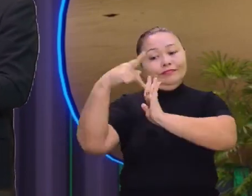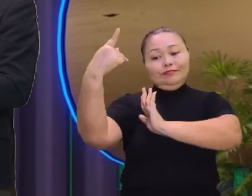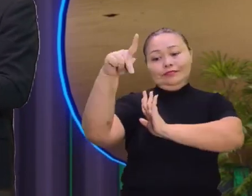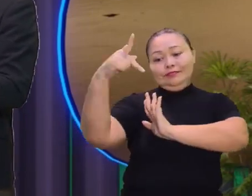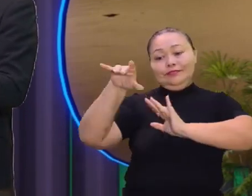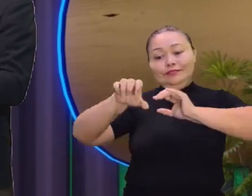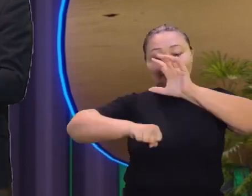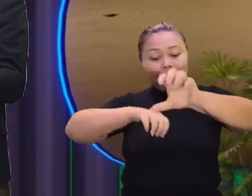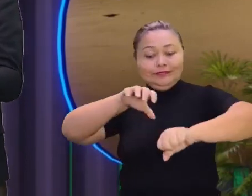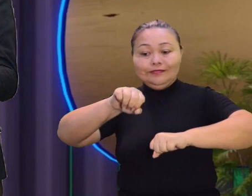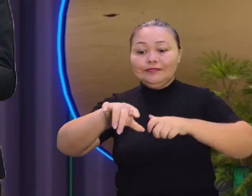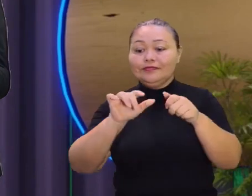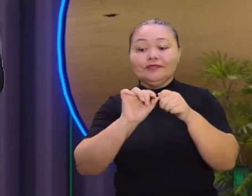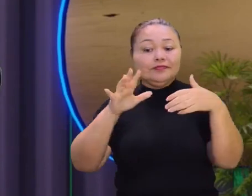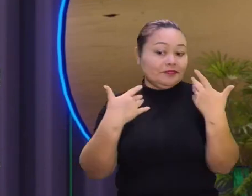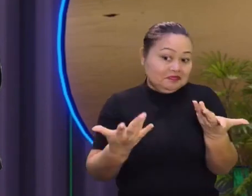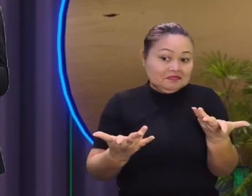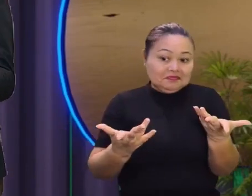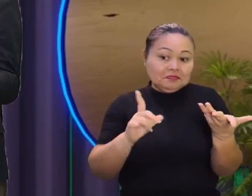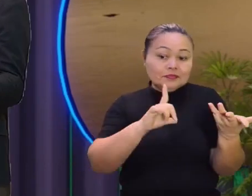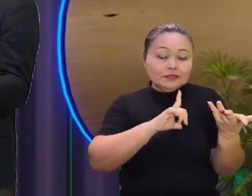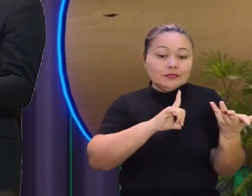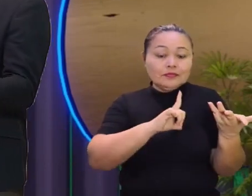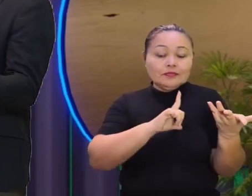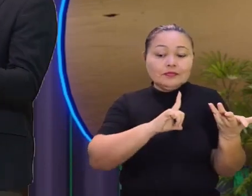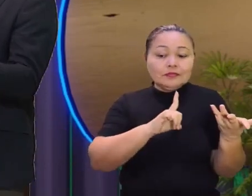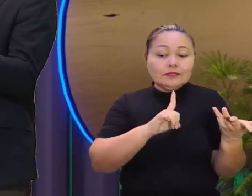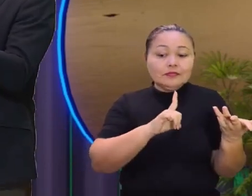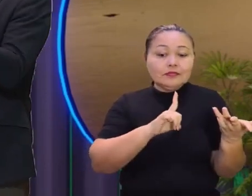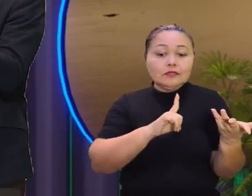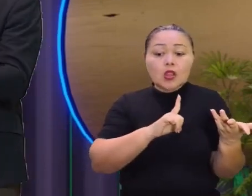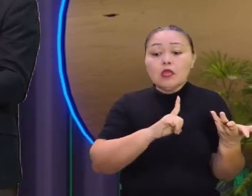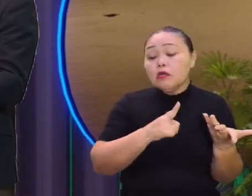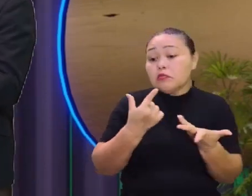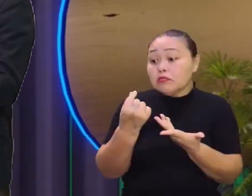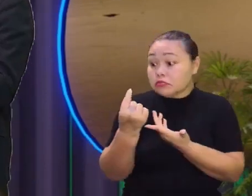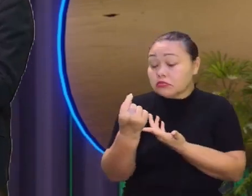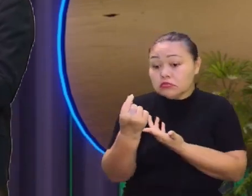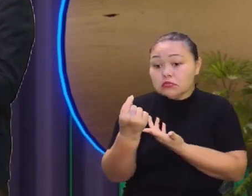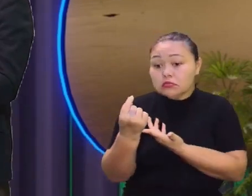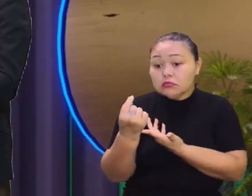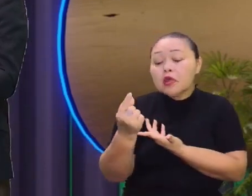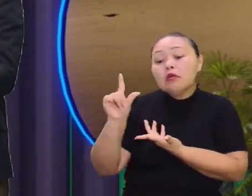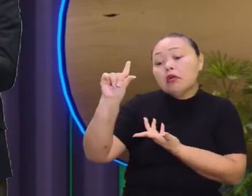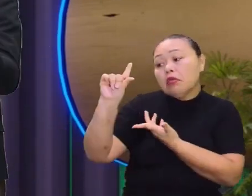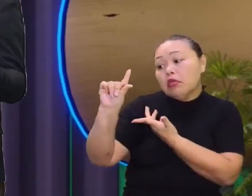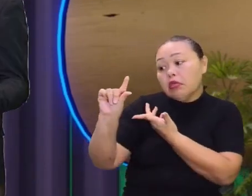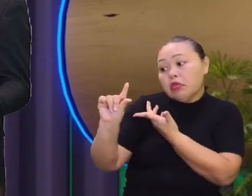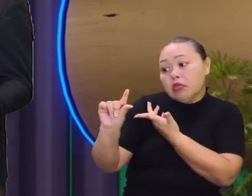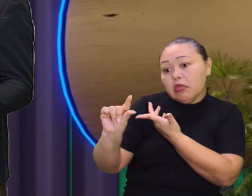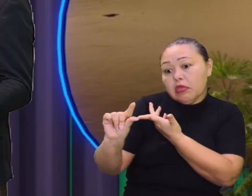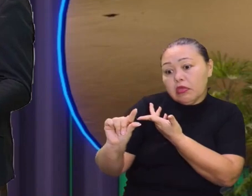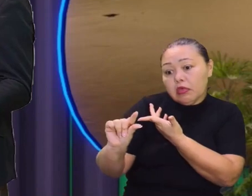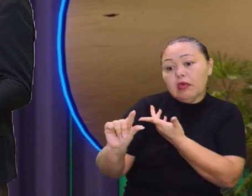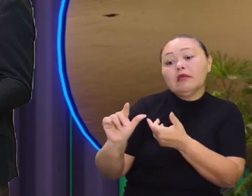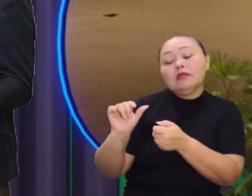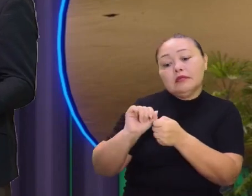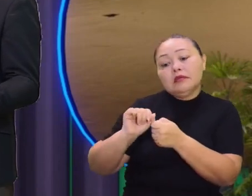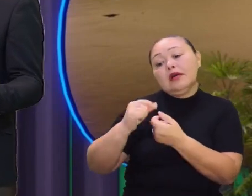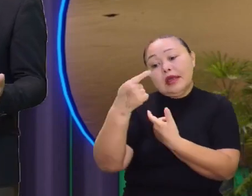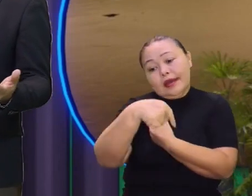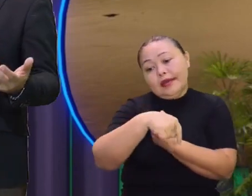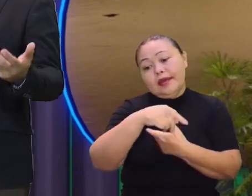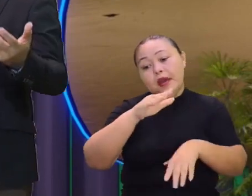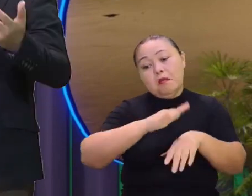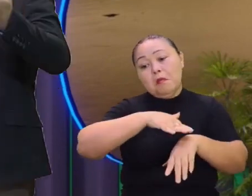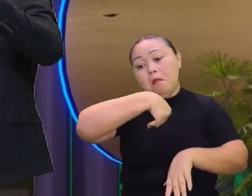mesmo. Então, vinha de uma forma, um custo muito menor do que o retirado da Amazônia.